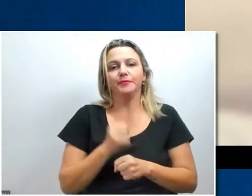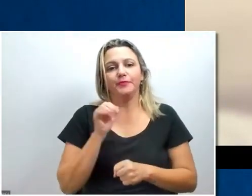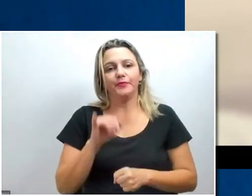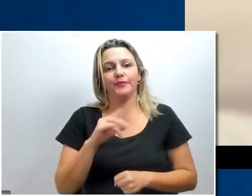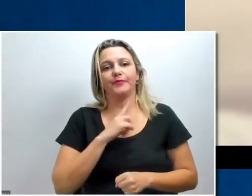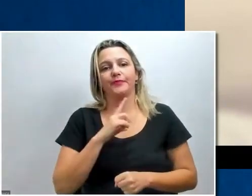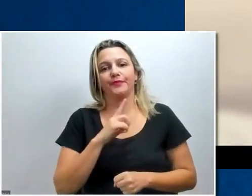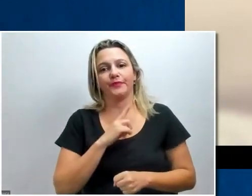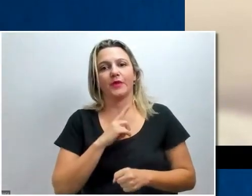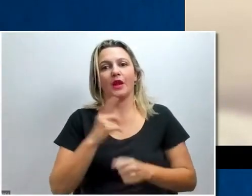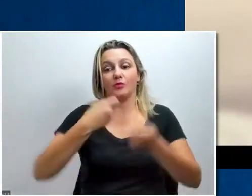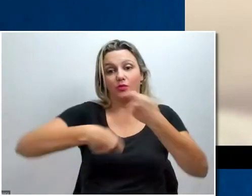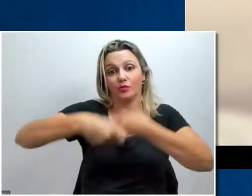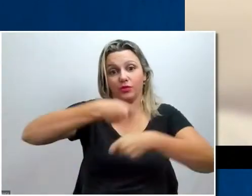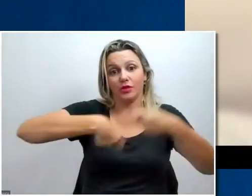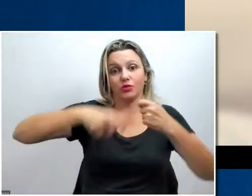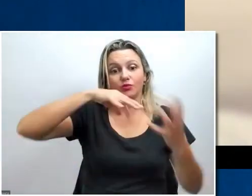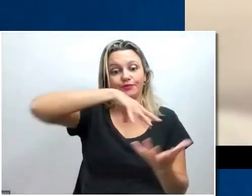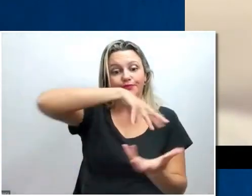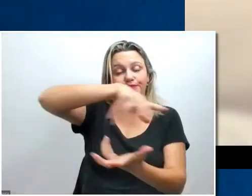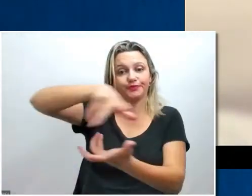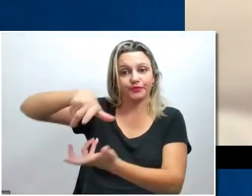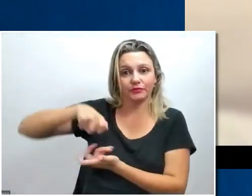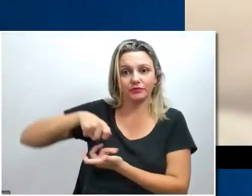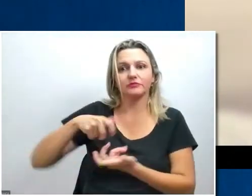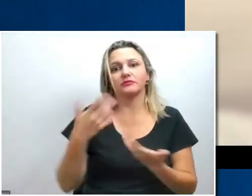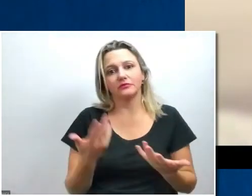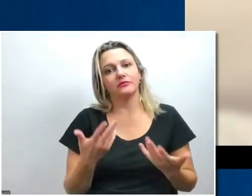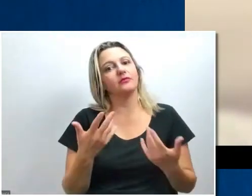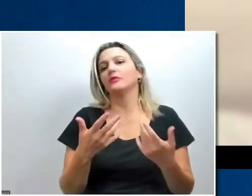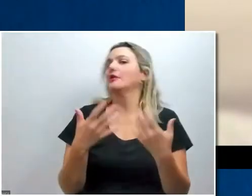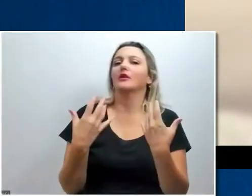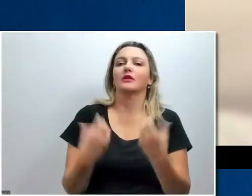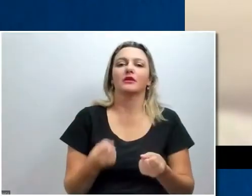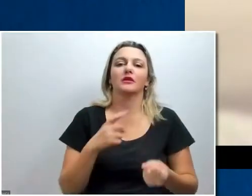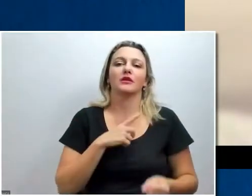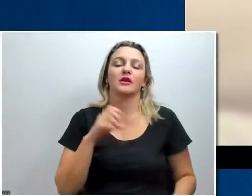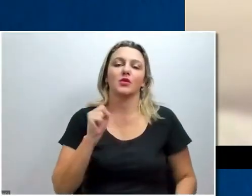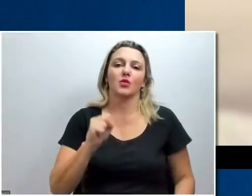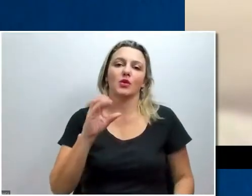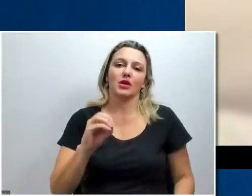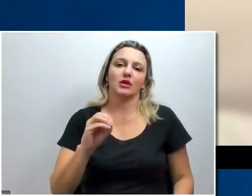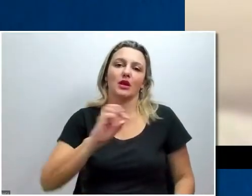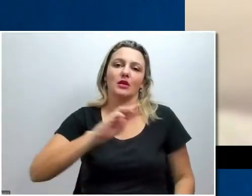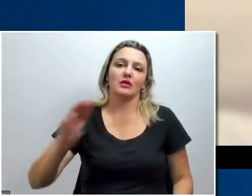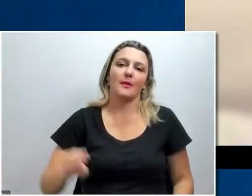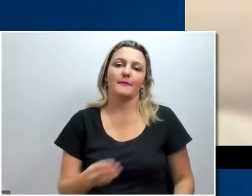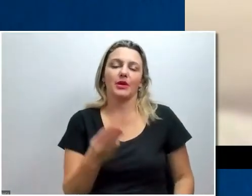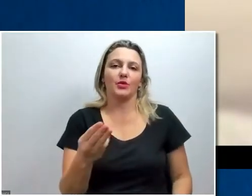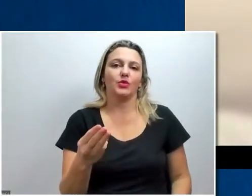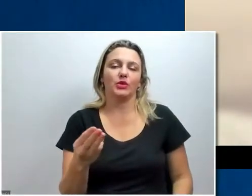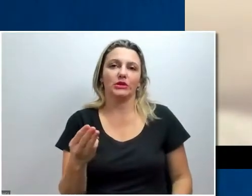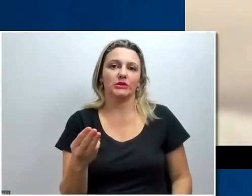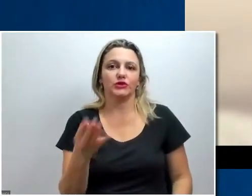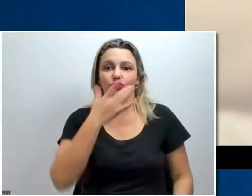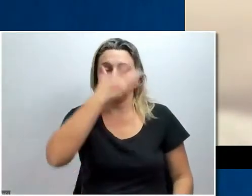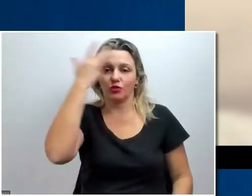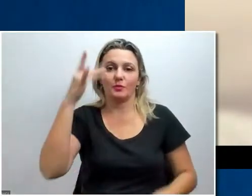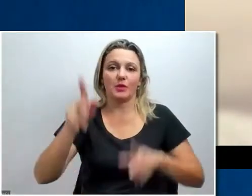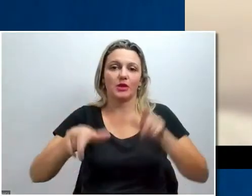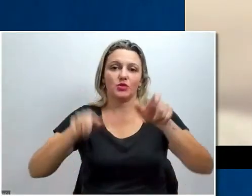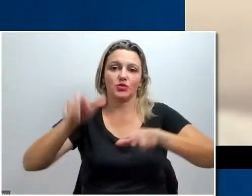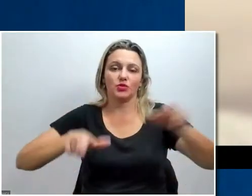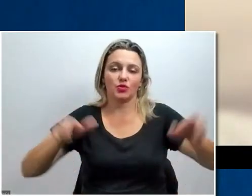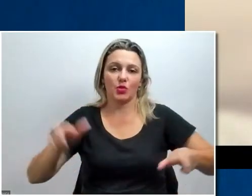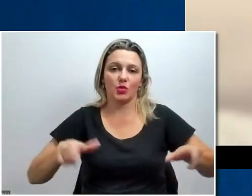economia mundial, né, e considerarmos que nós temos em torno de 80 milhões de pessoas dentro do transtorno do espectro do autismo